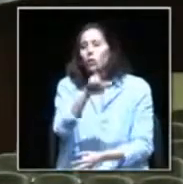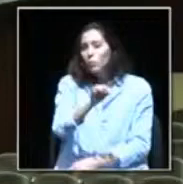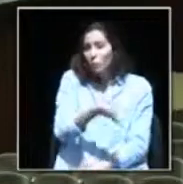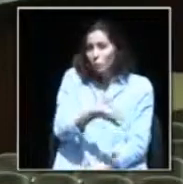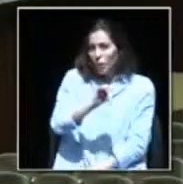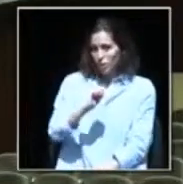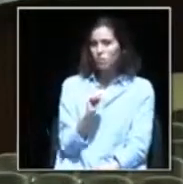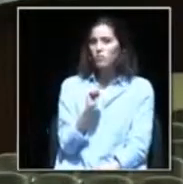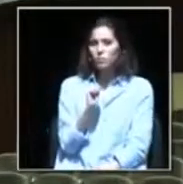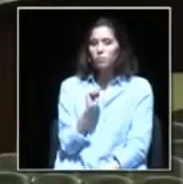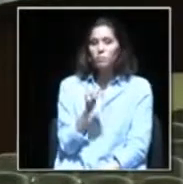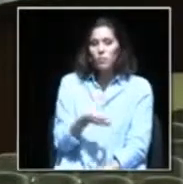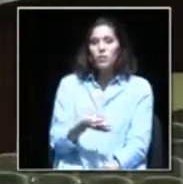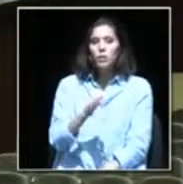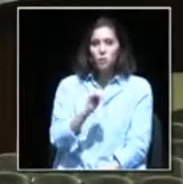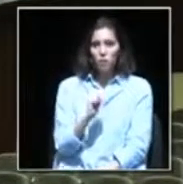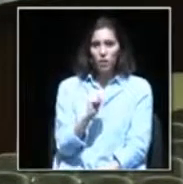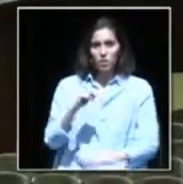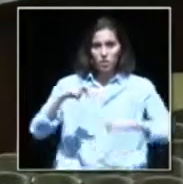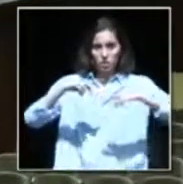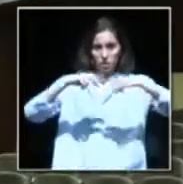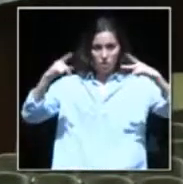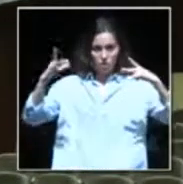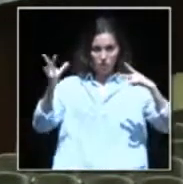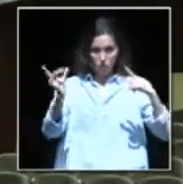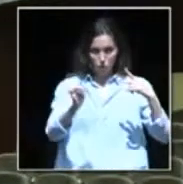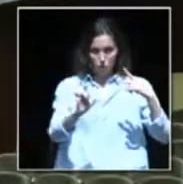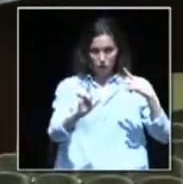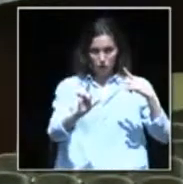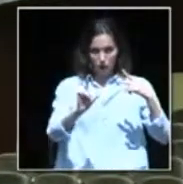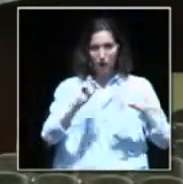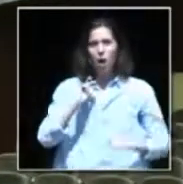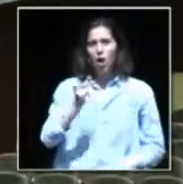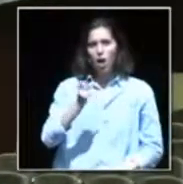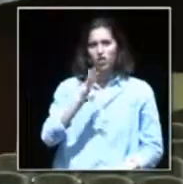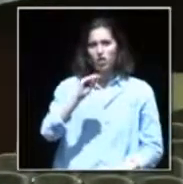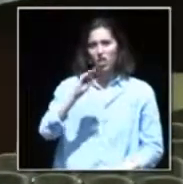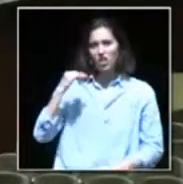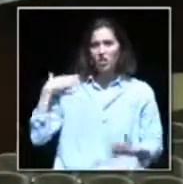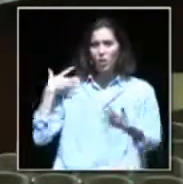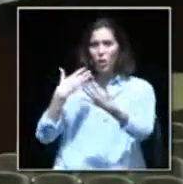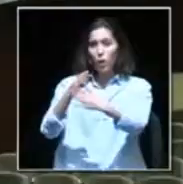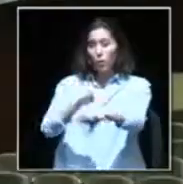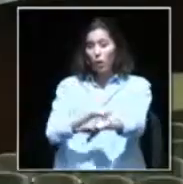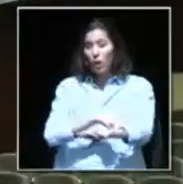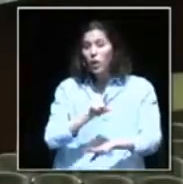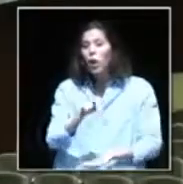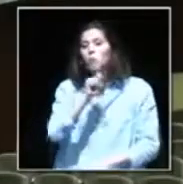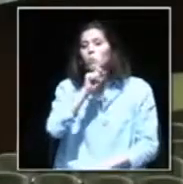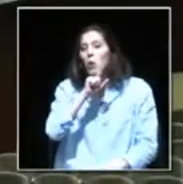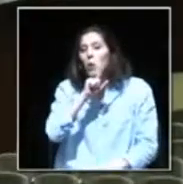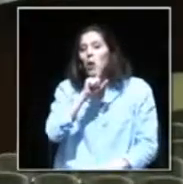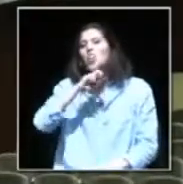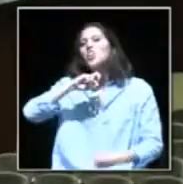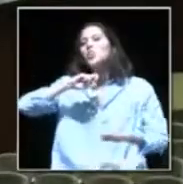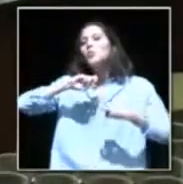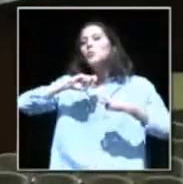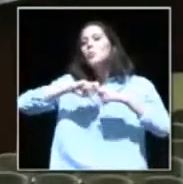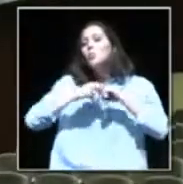PS está à frente da Câmara Municipal de Lisboa há mais de 10 anos e que, portanto, já podia ter tratado muitos